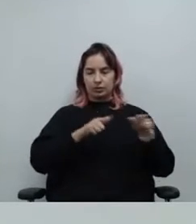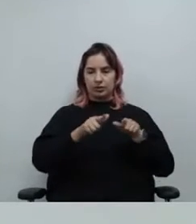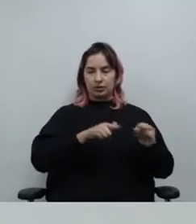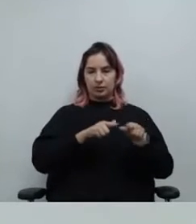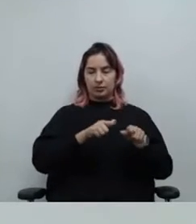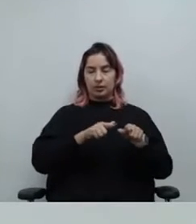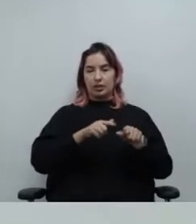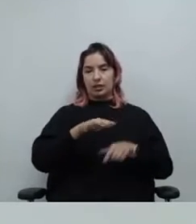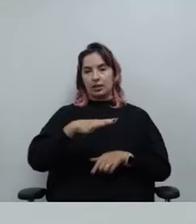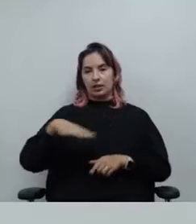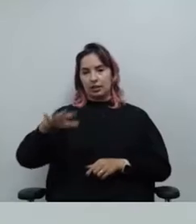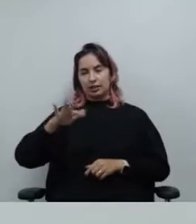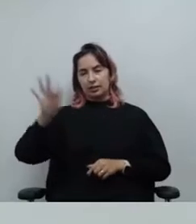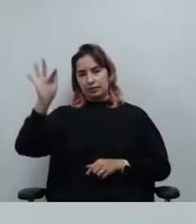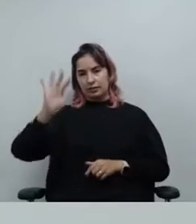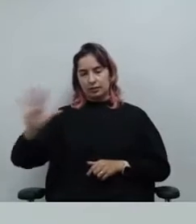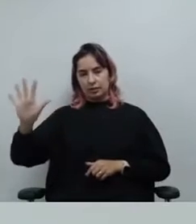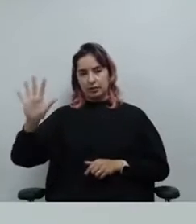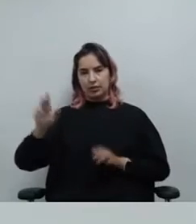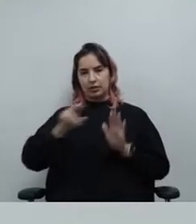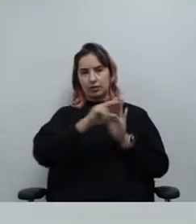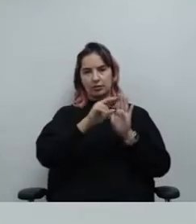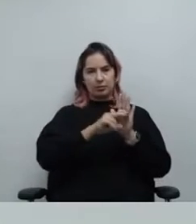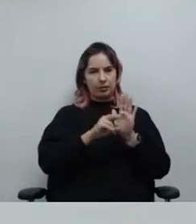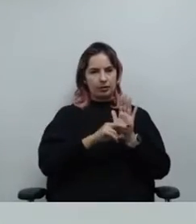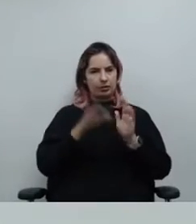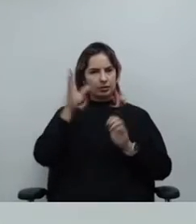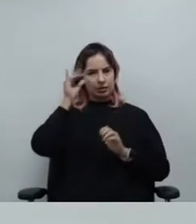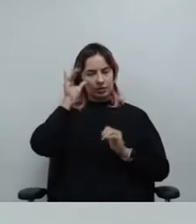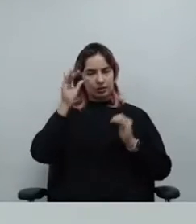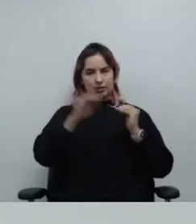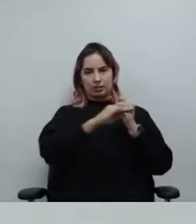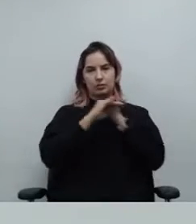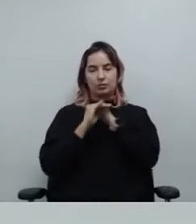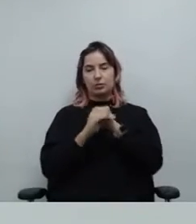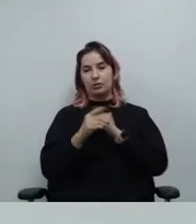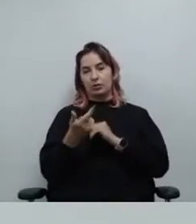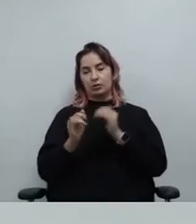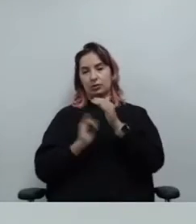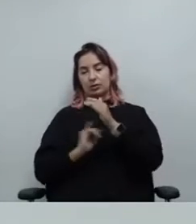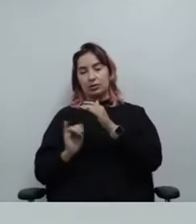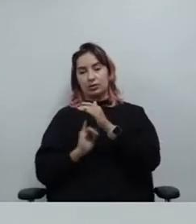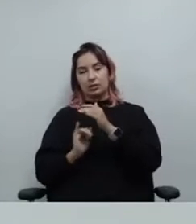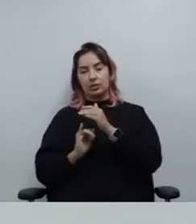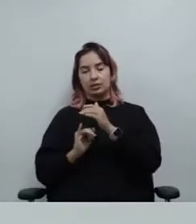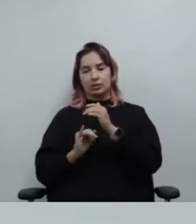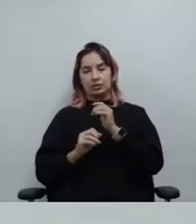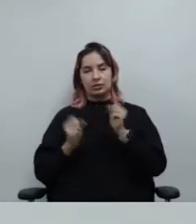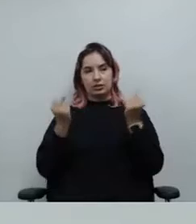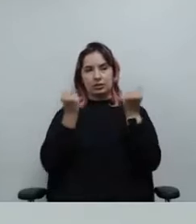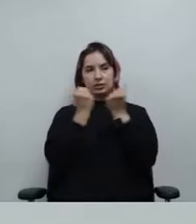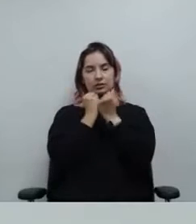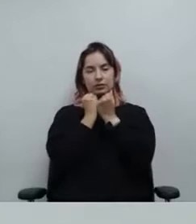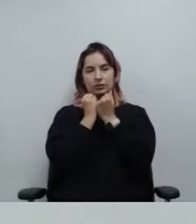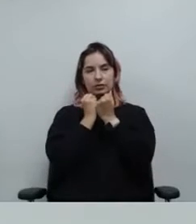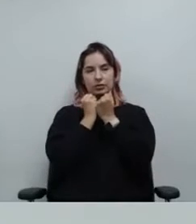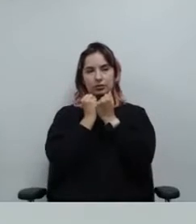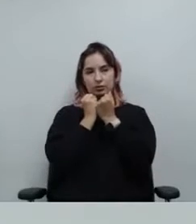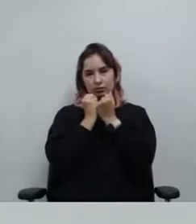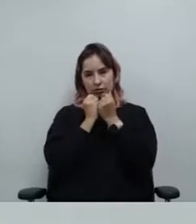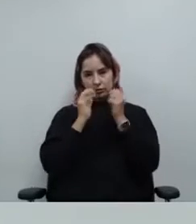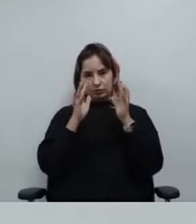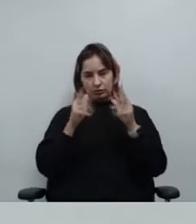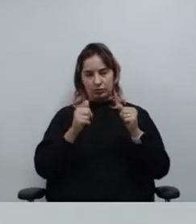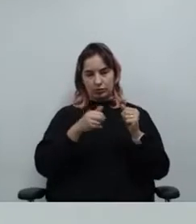esfera federal as pautas de interesse comum às demais entidades estaduais de defesa das carreiras de servidores e